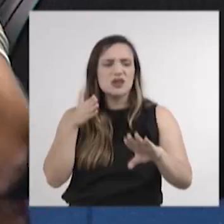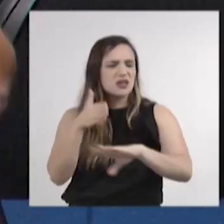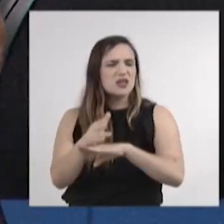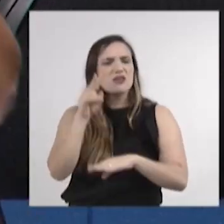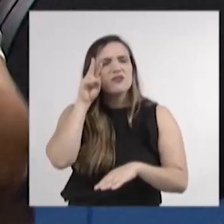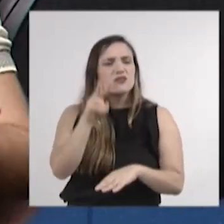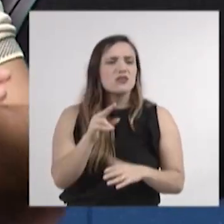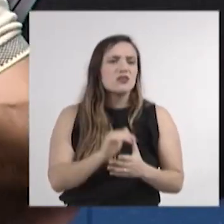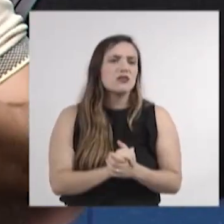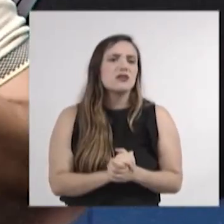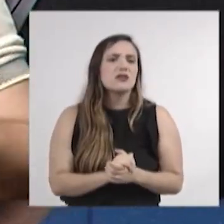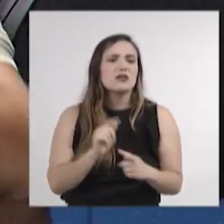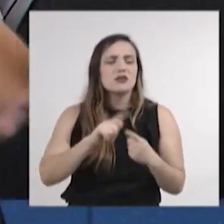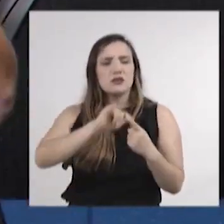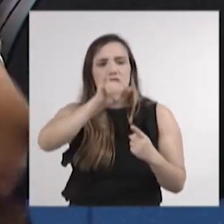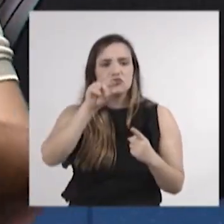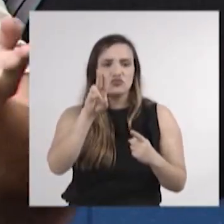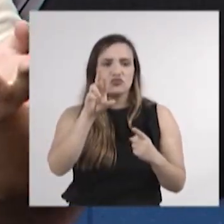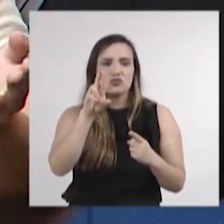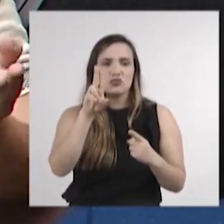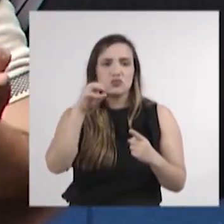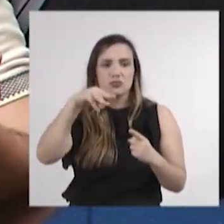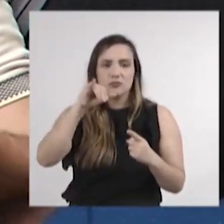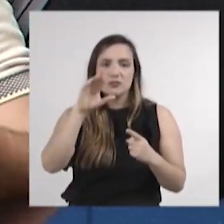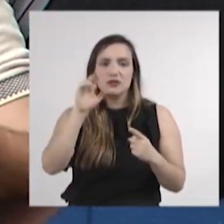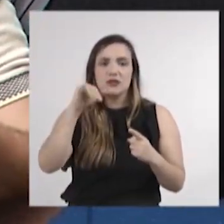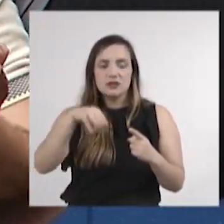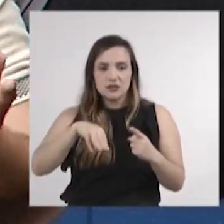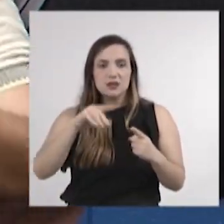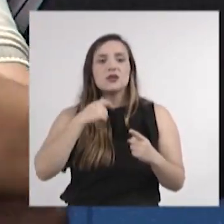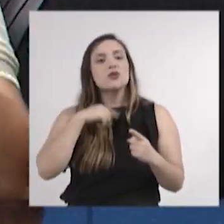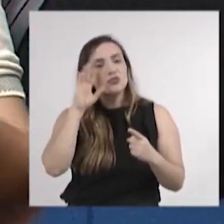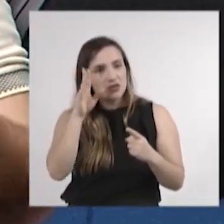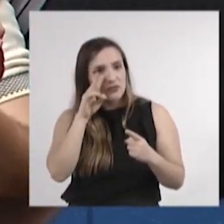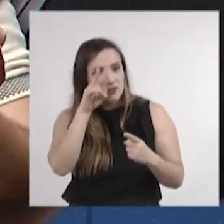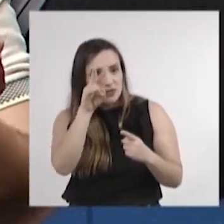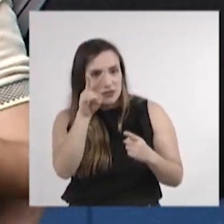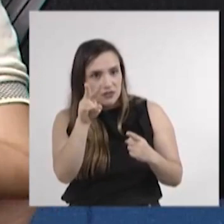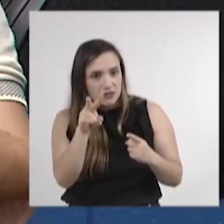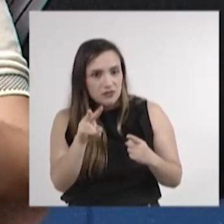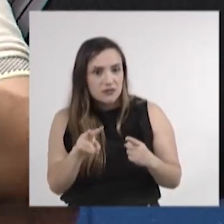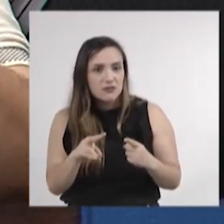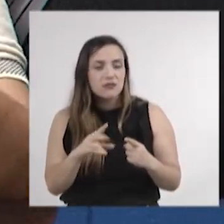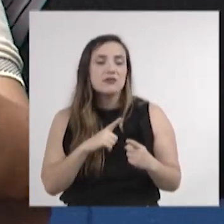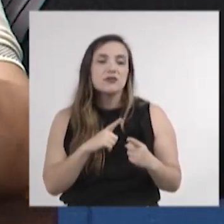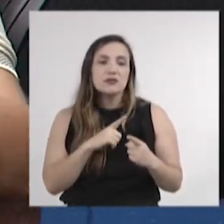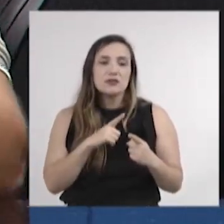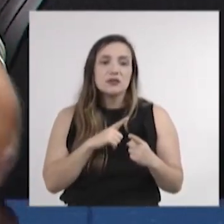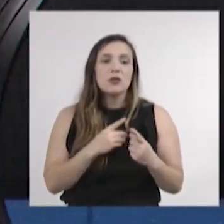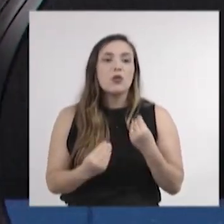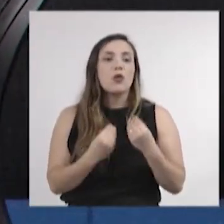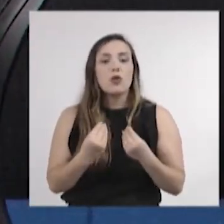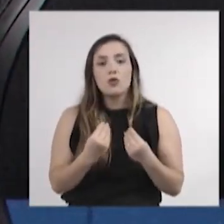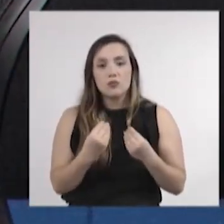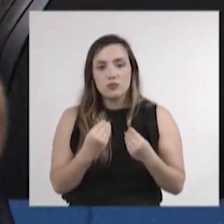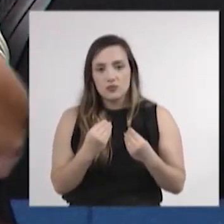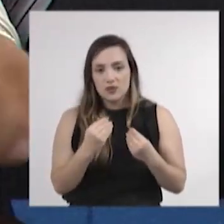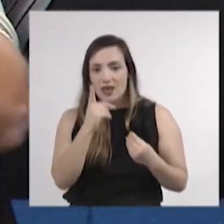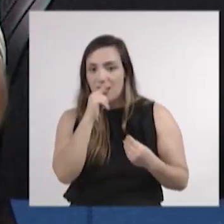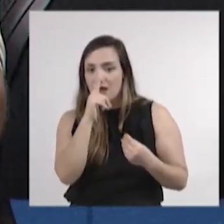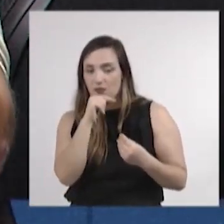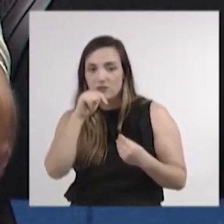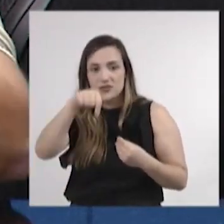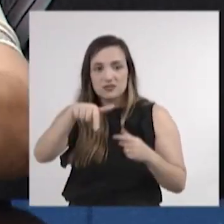vi Jurumirim, já vi outros reservatórios também da nossa área de drenagem, tem batimetrias atuais, ou seja, como é que está o leito do